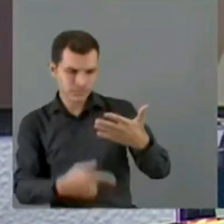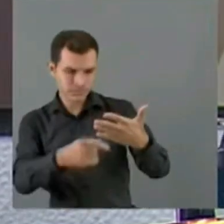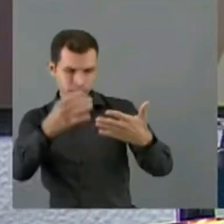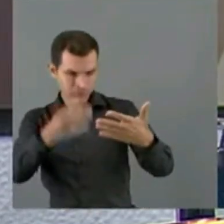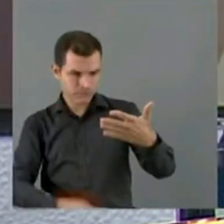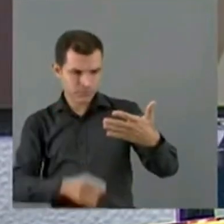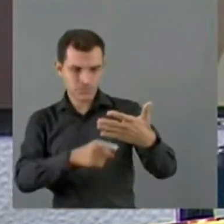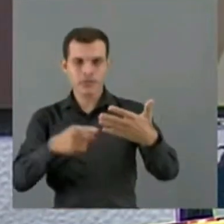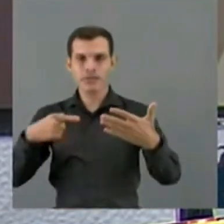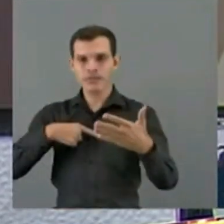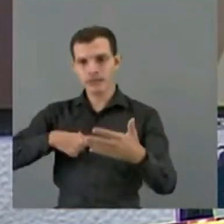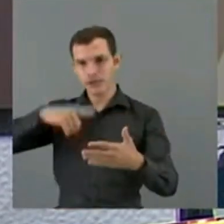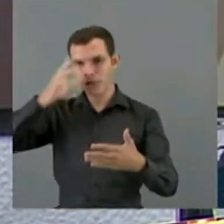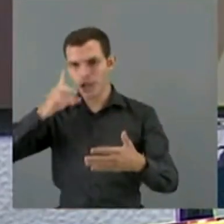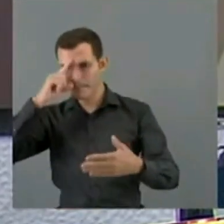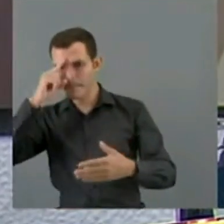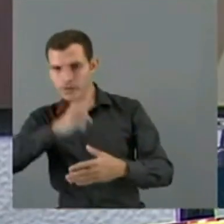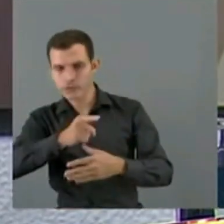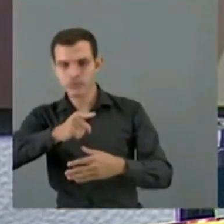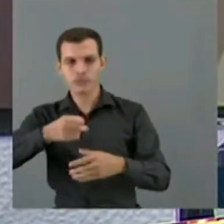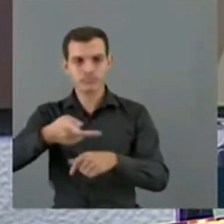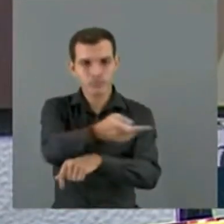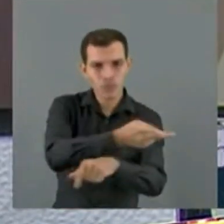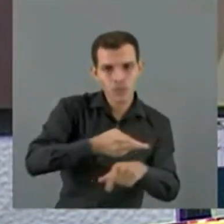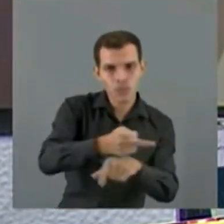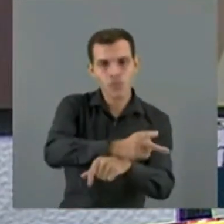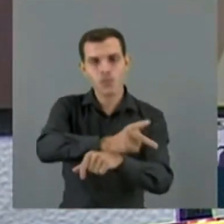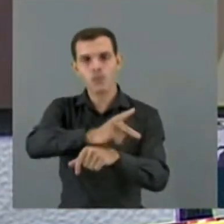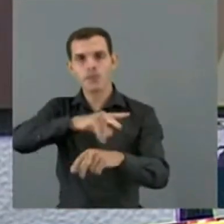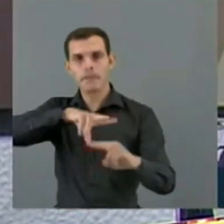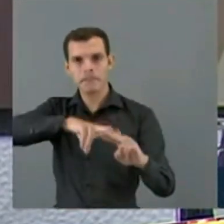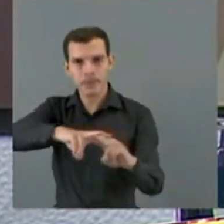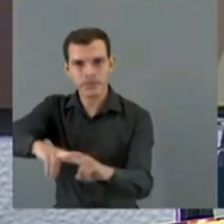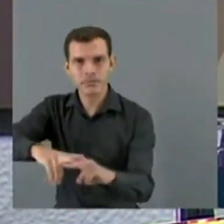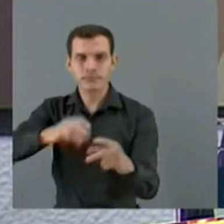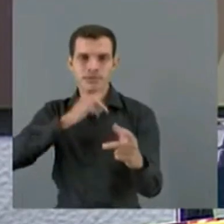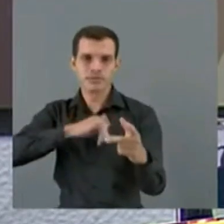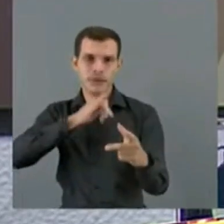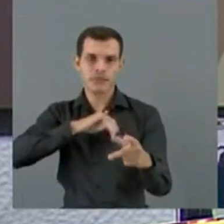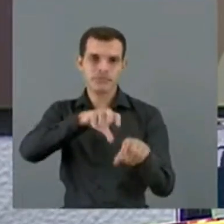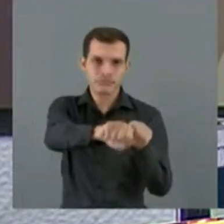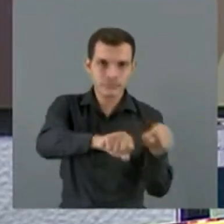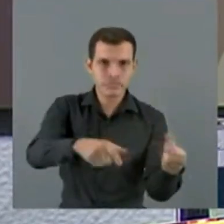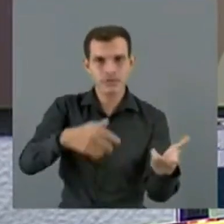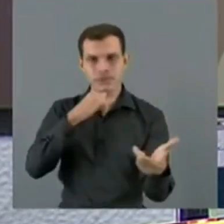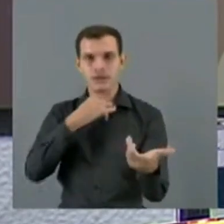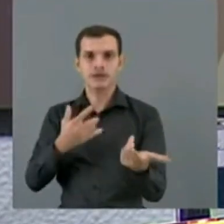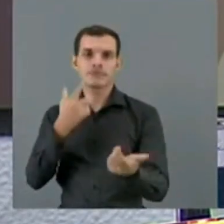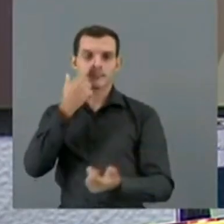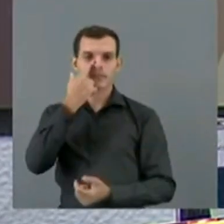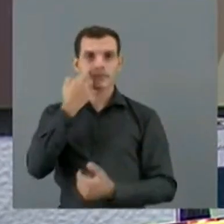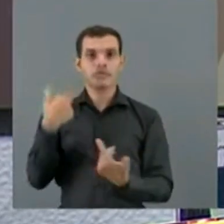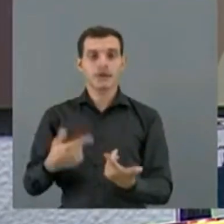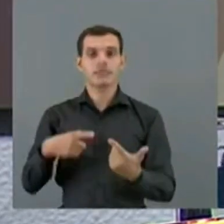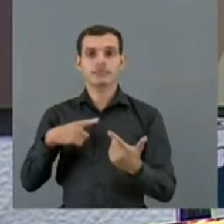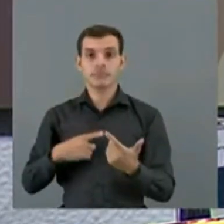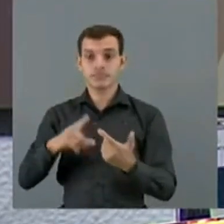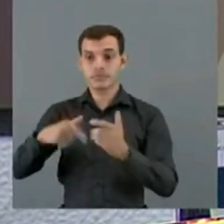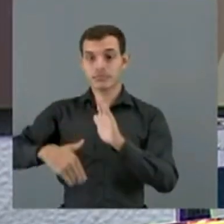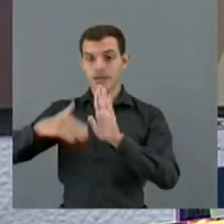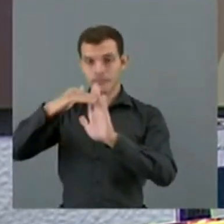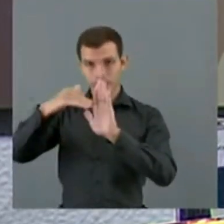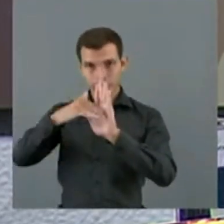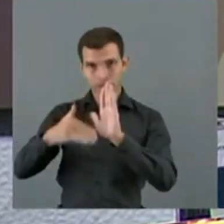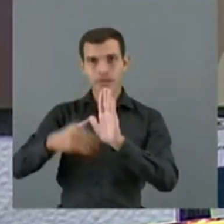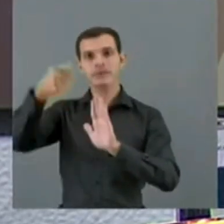mandado de busca e apreensão. O artigo 240 do Código de Processo Penal diz que o magistrado, ao decretar o mandado